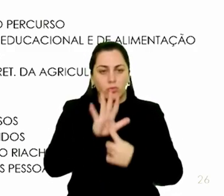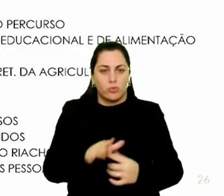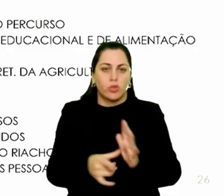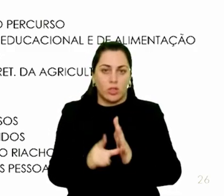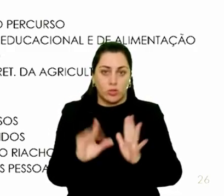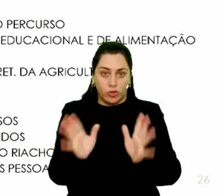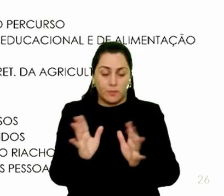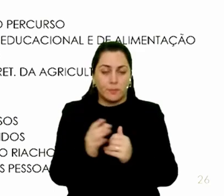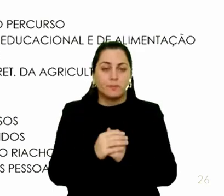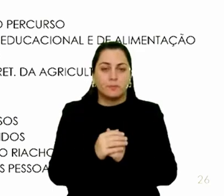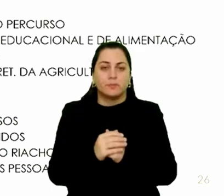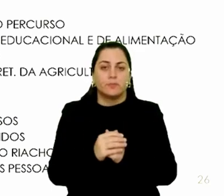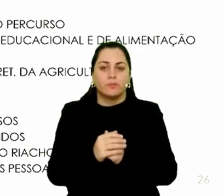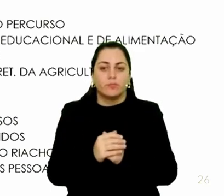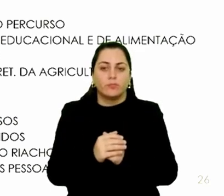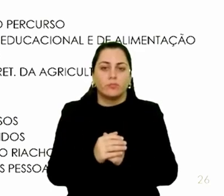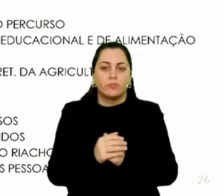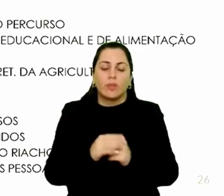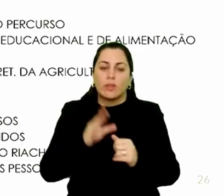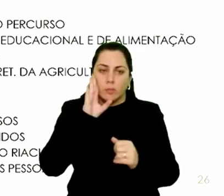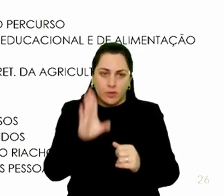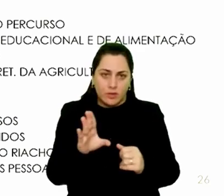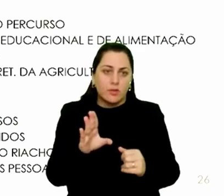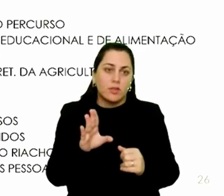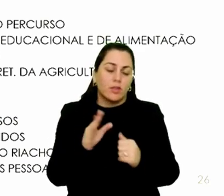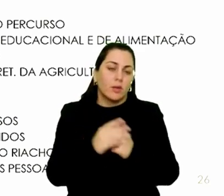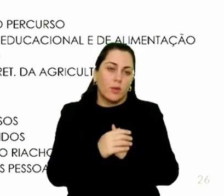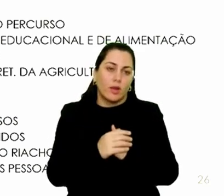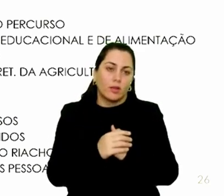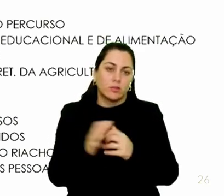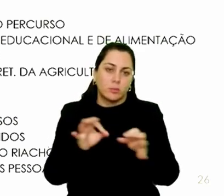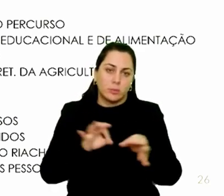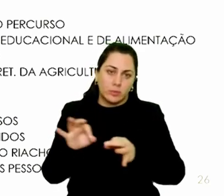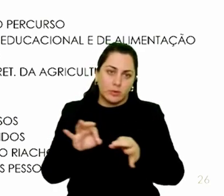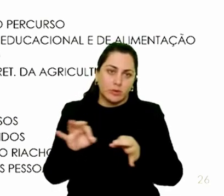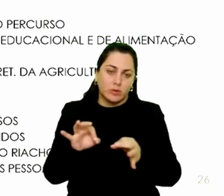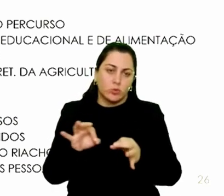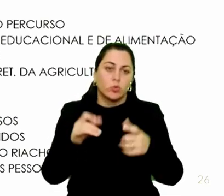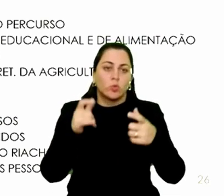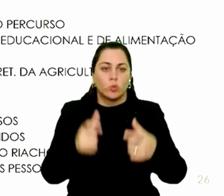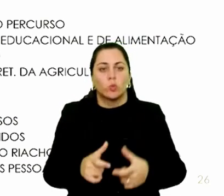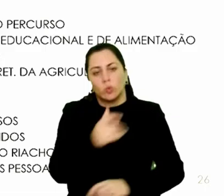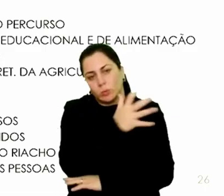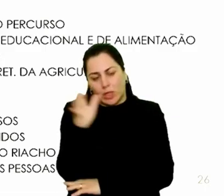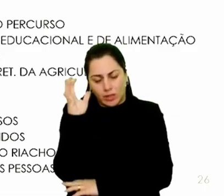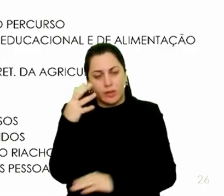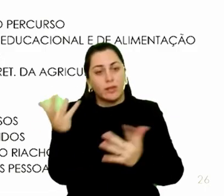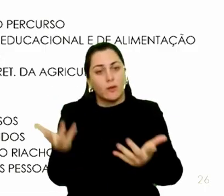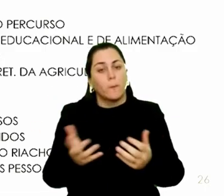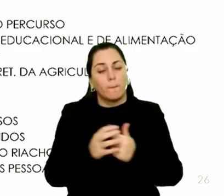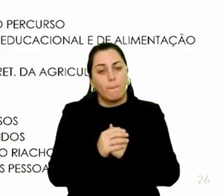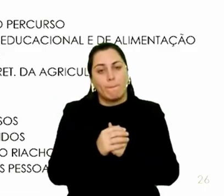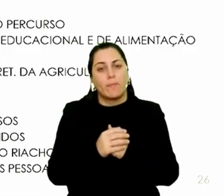mostrando anteriormente, onde se concentram as principais instalações para o parque. Então,